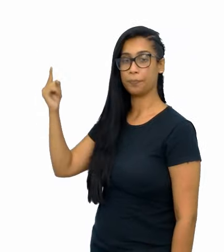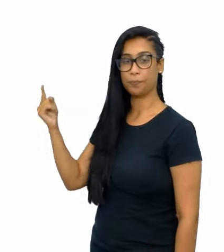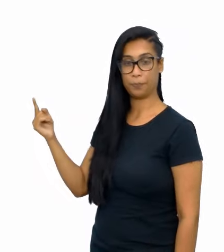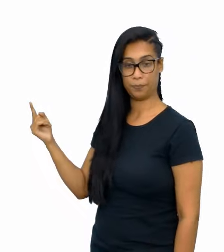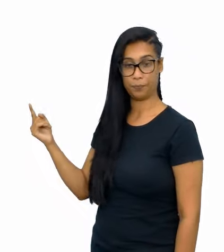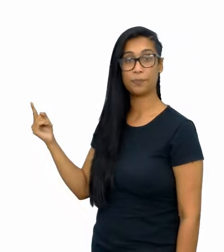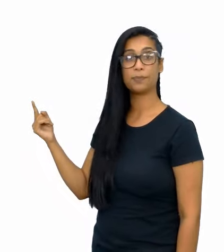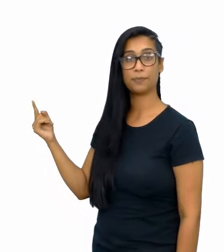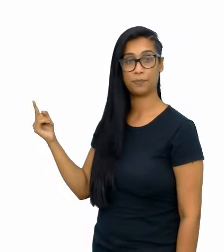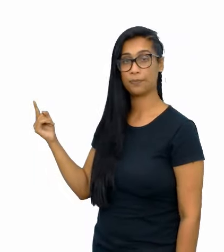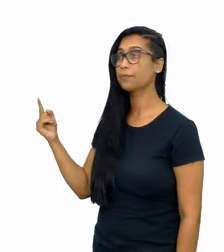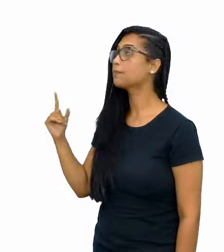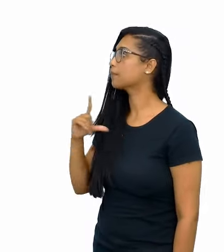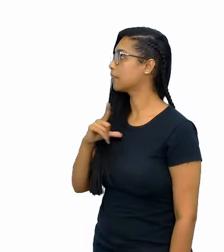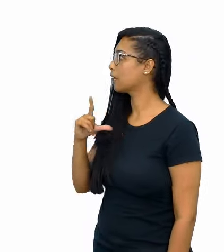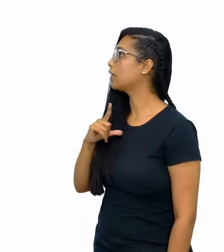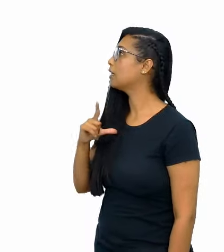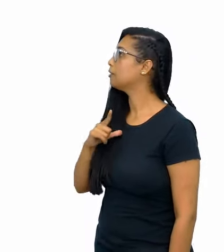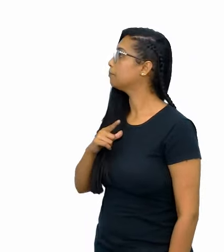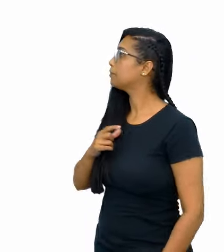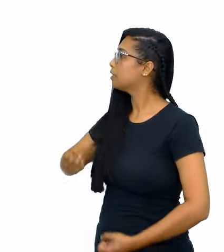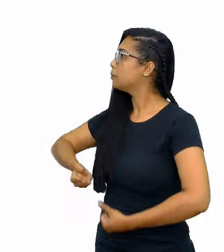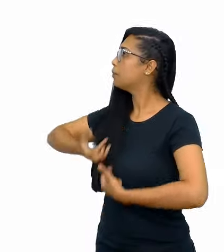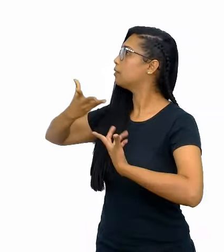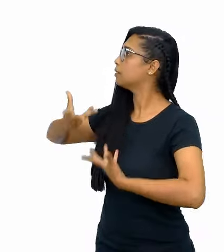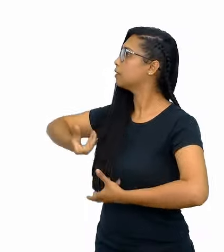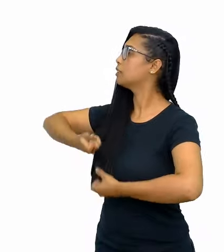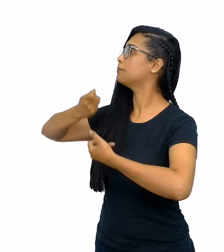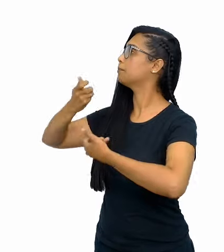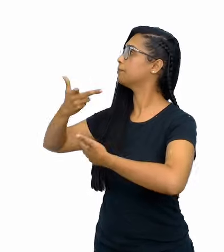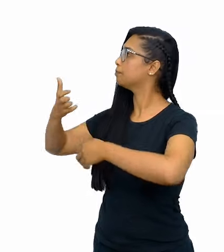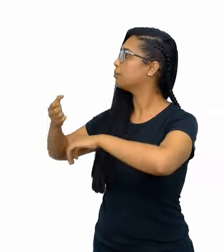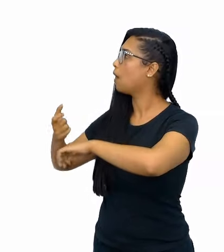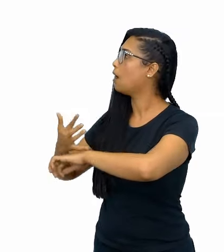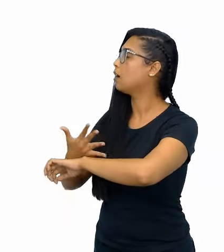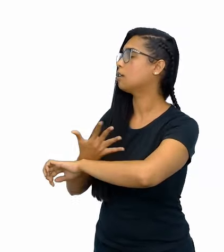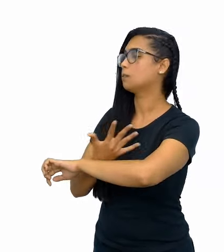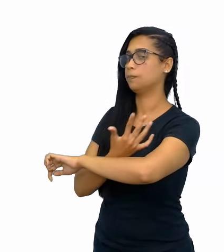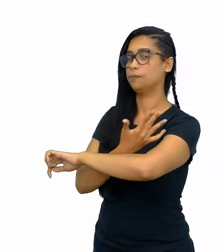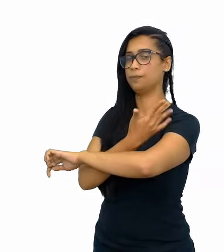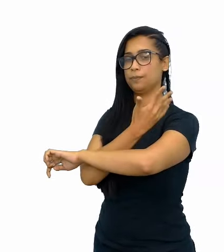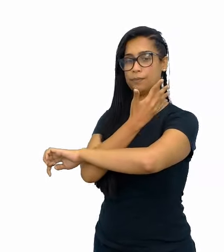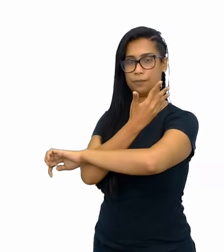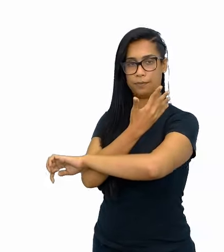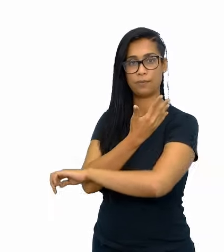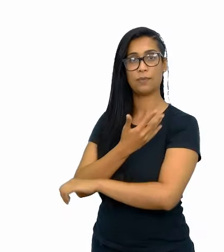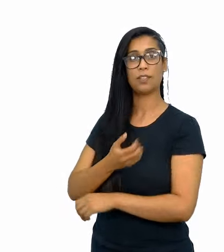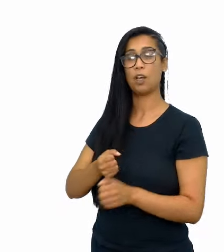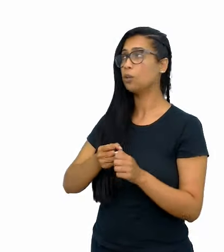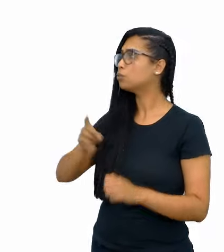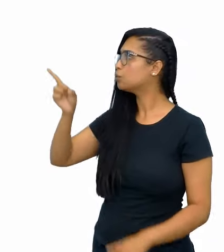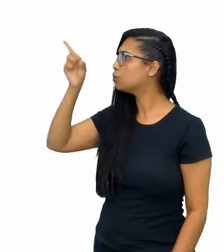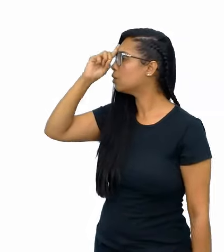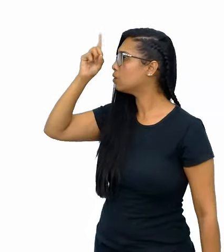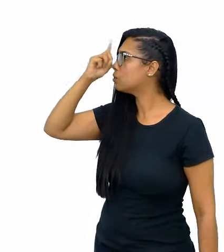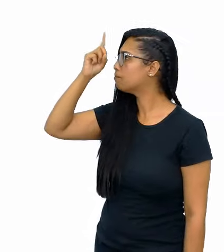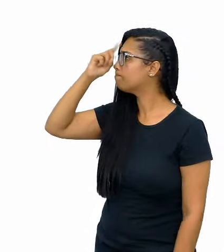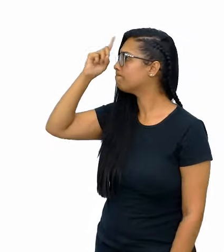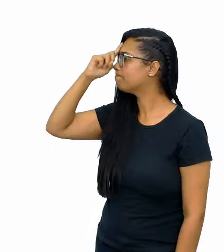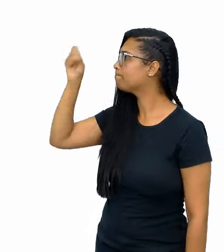pessoais, dando voz aos sentimentos. Né? Os relatos estão presentes, né, no nosso cotidiano, muitas